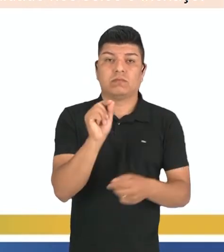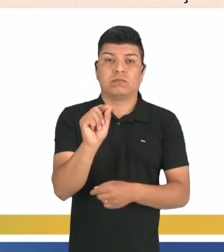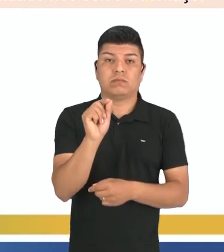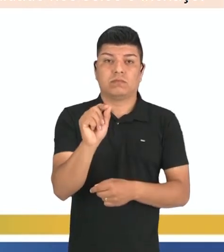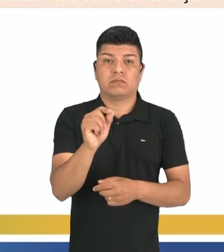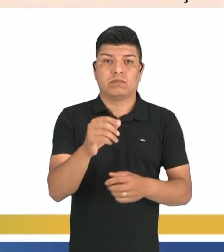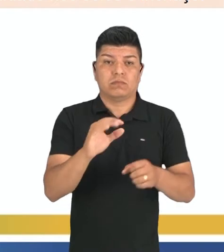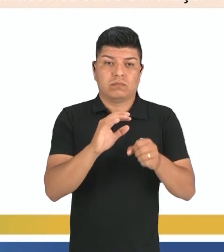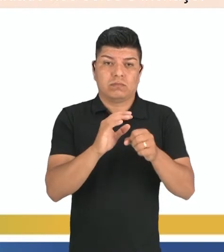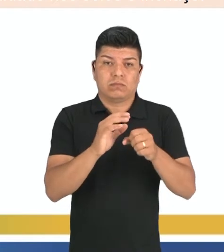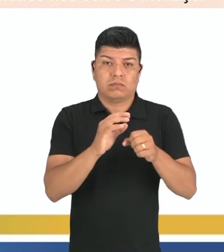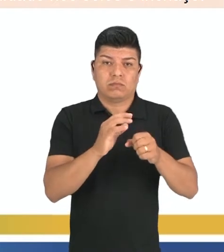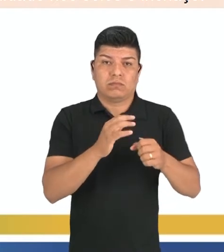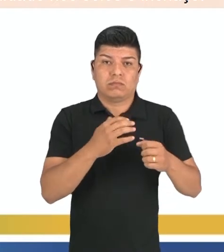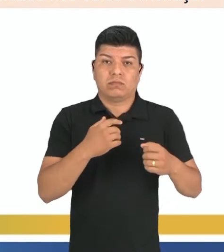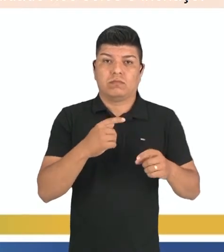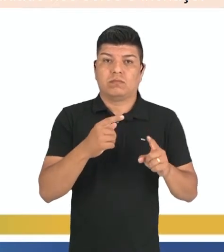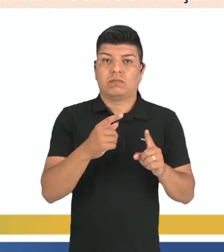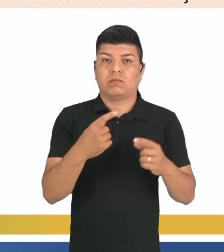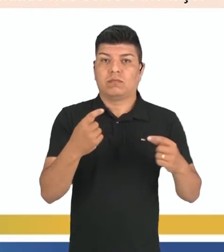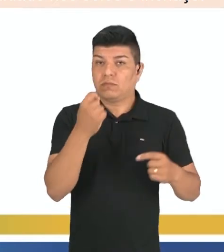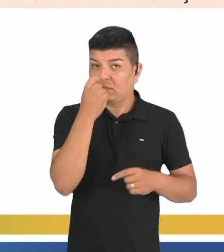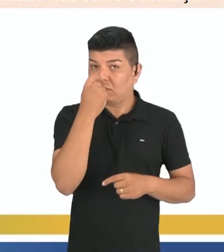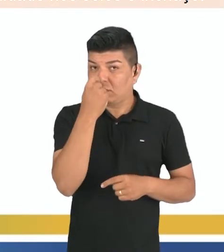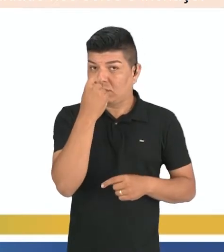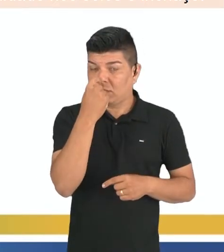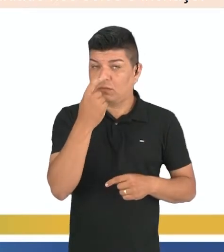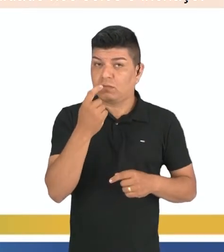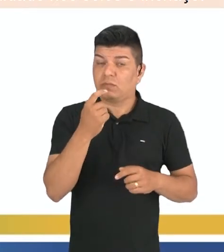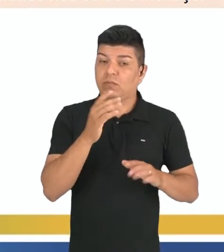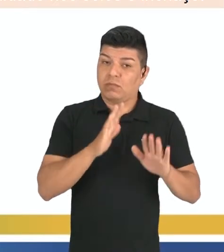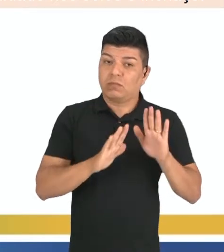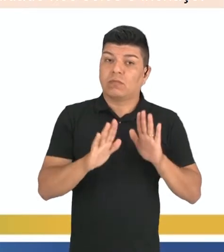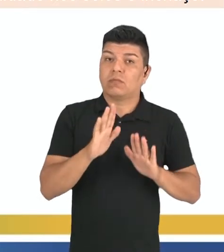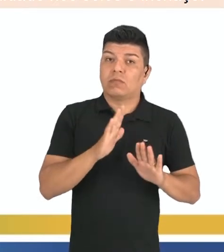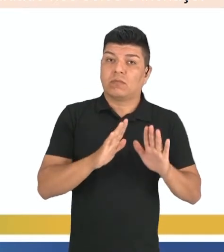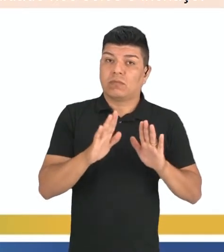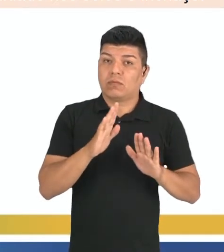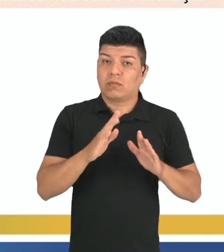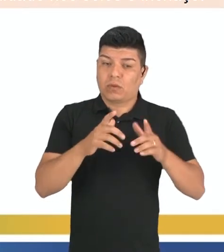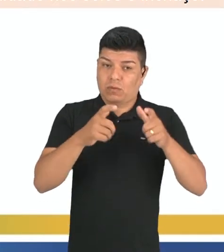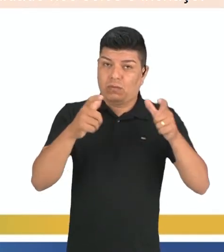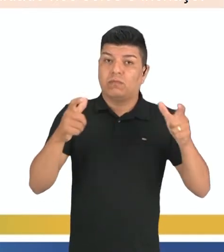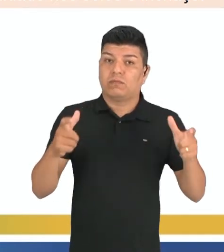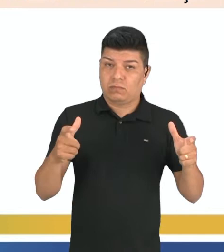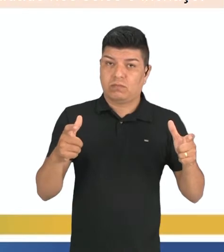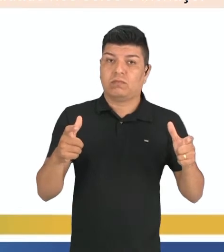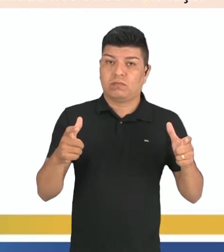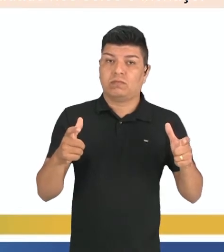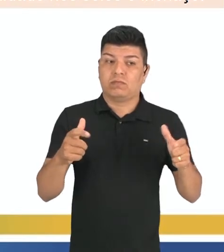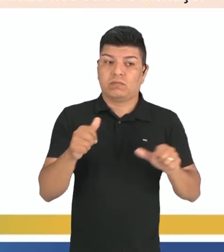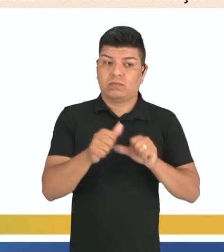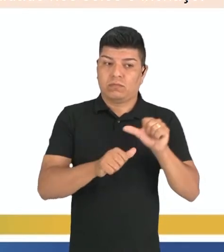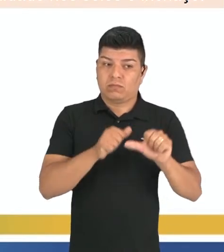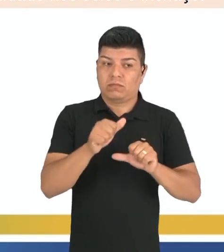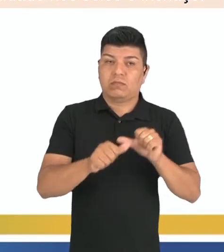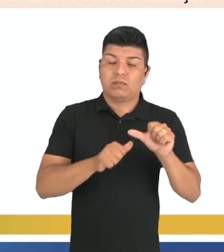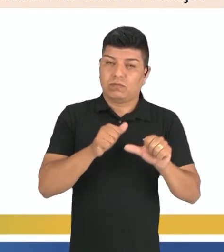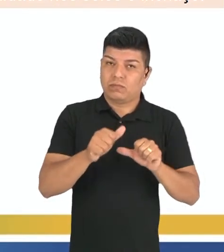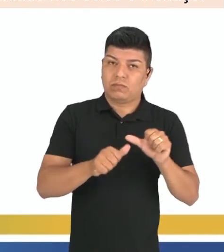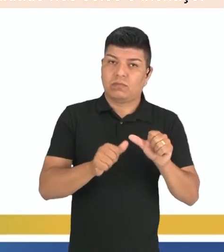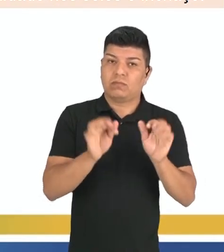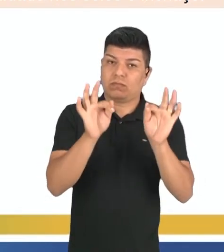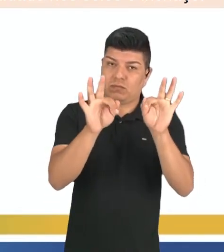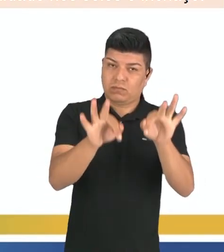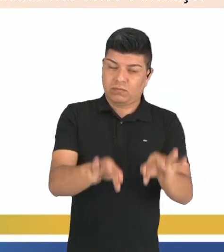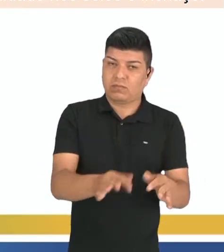sensibilidade nos seios, um inchaço, alterações de humor, que é comum a gente observar na fase